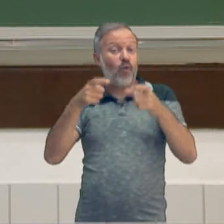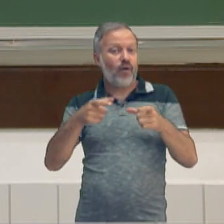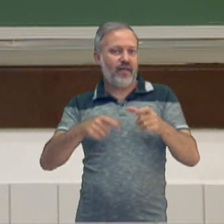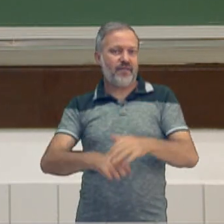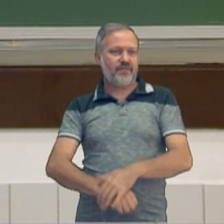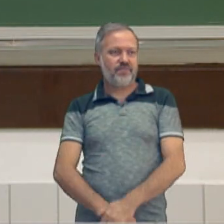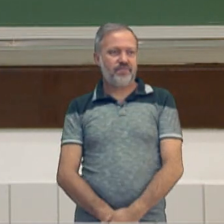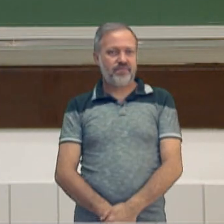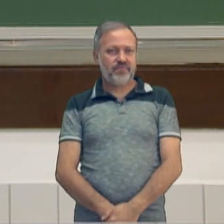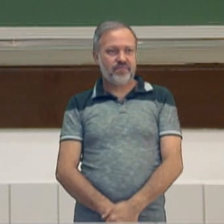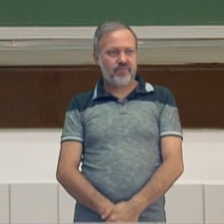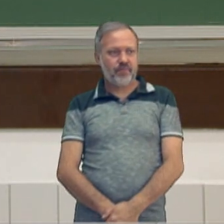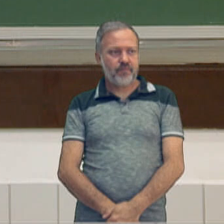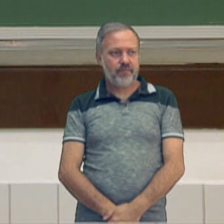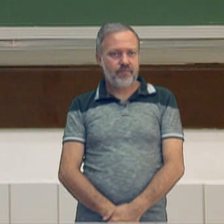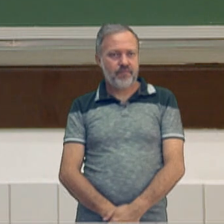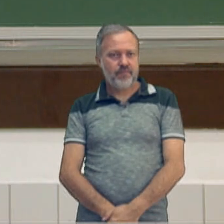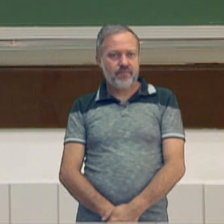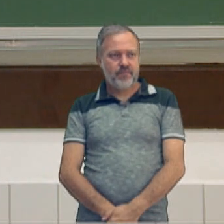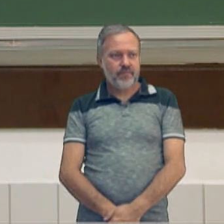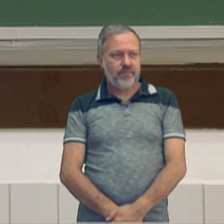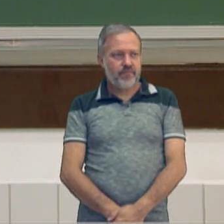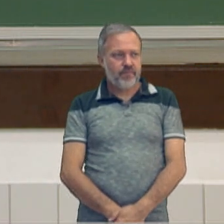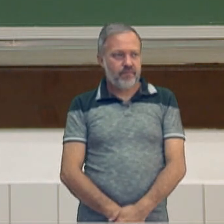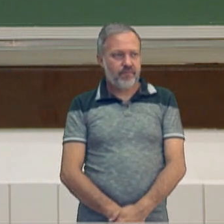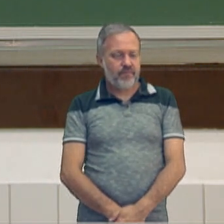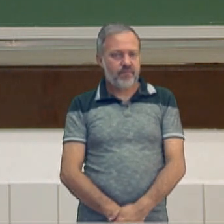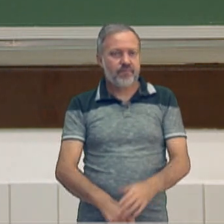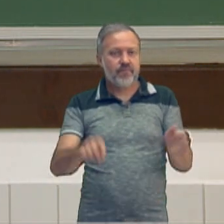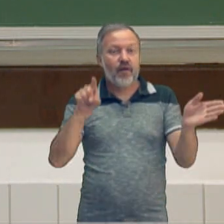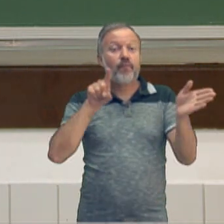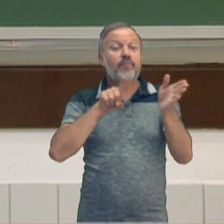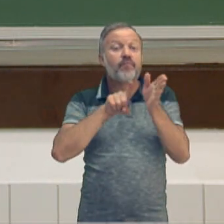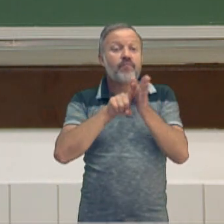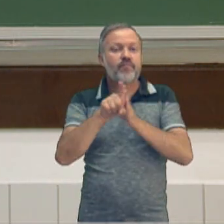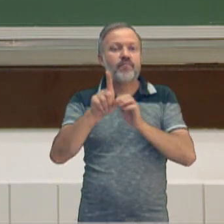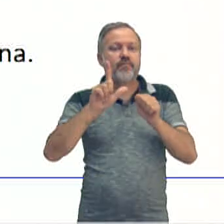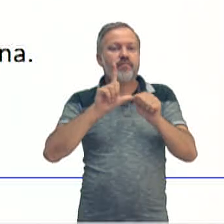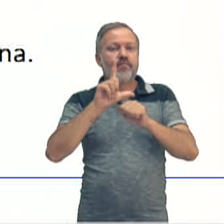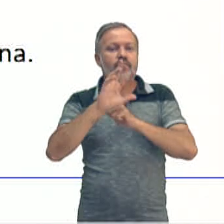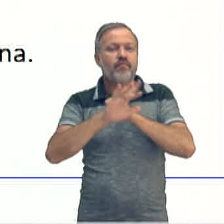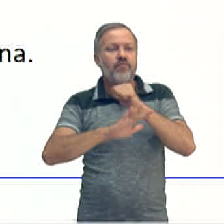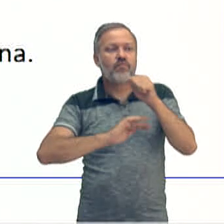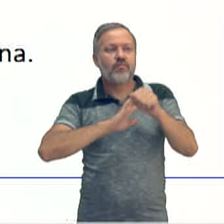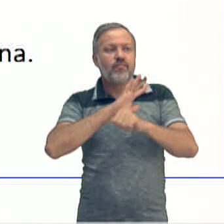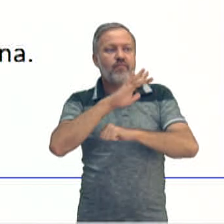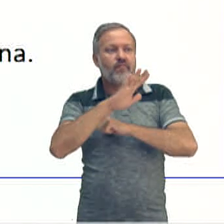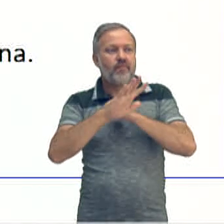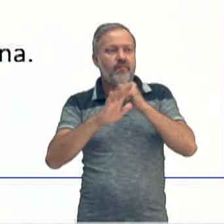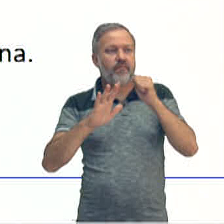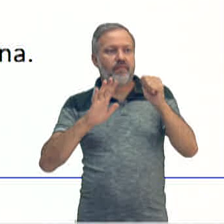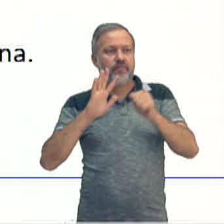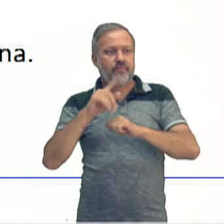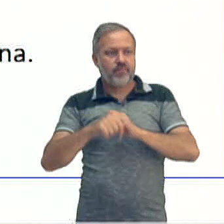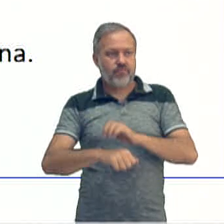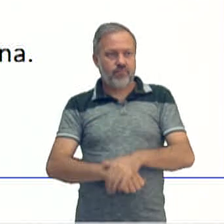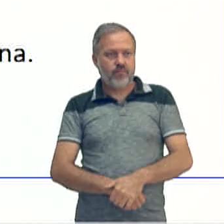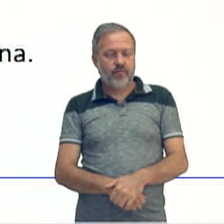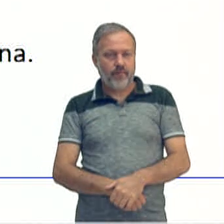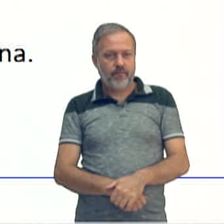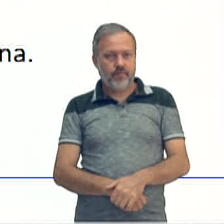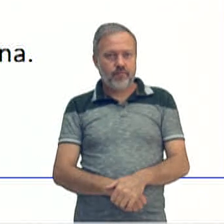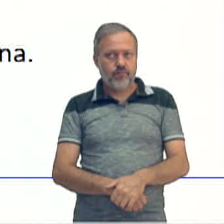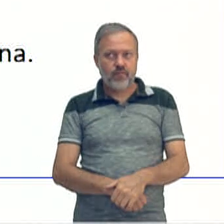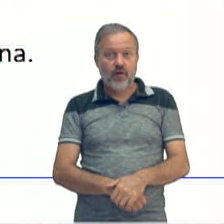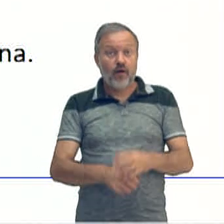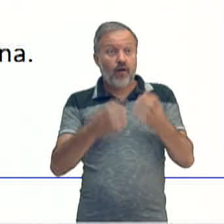para ver se vocês conseguirem entender direitinho a respeito dos lipídios? Vamos lá, então. A restrição excessiva de ingestão de